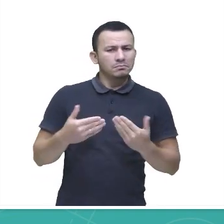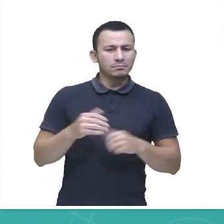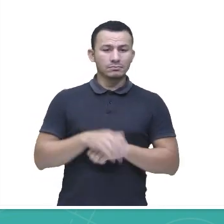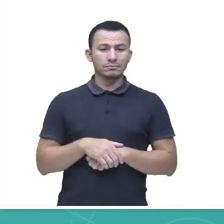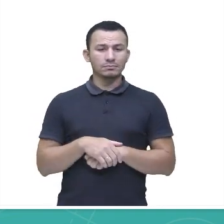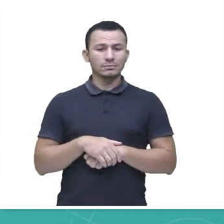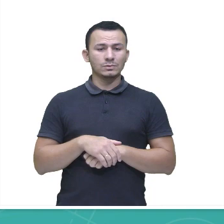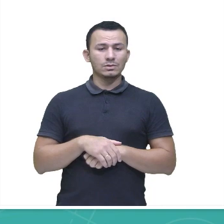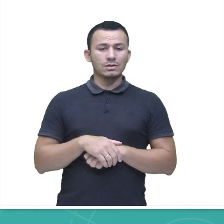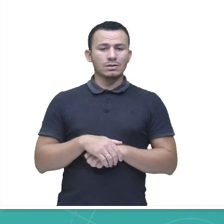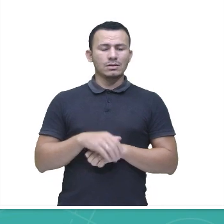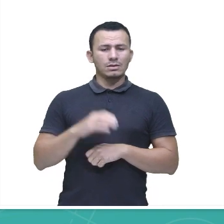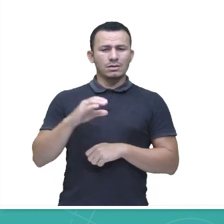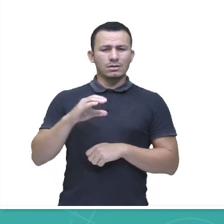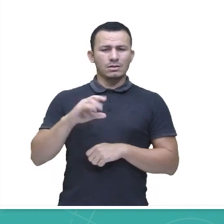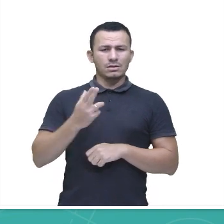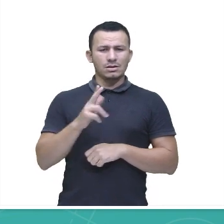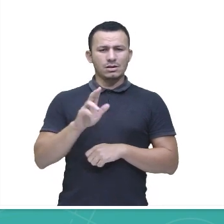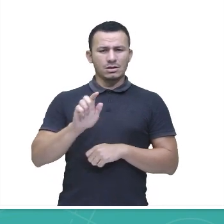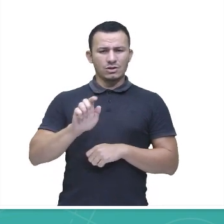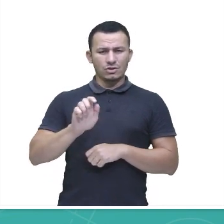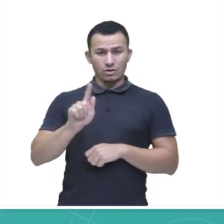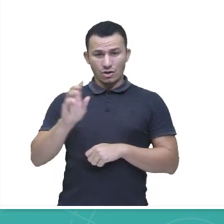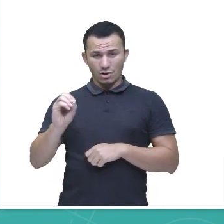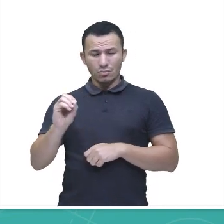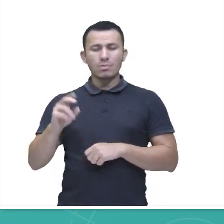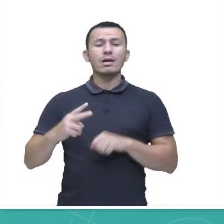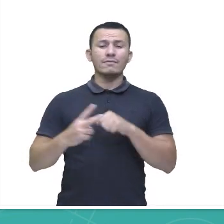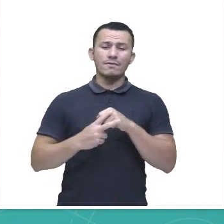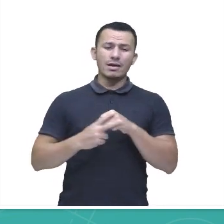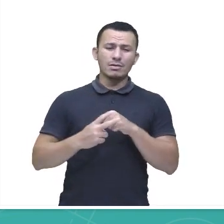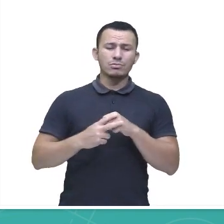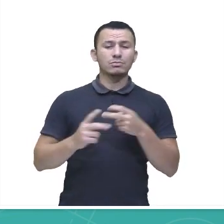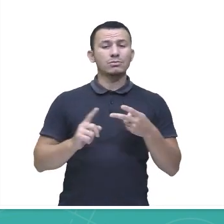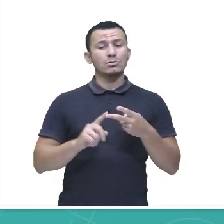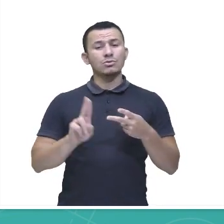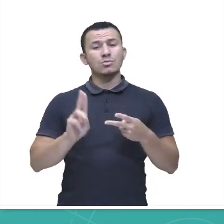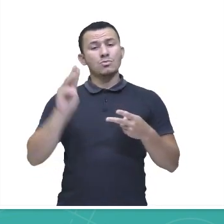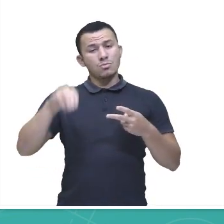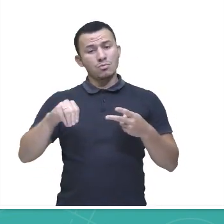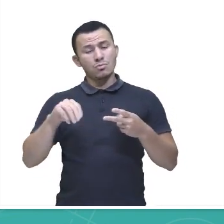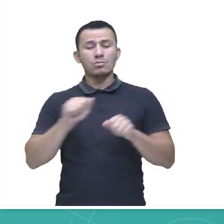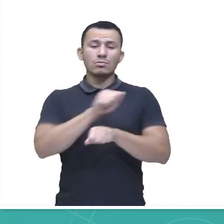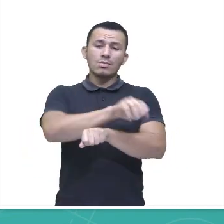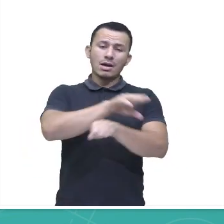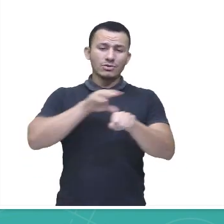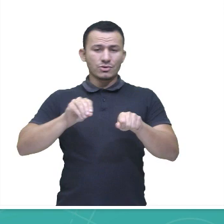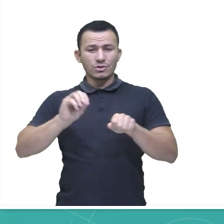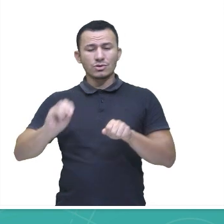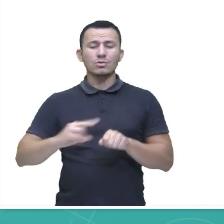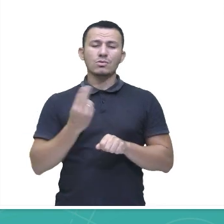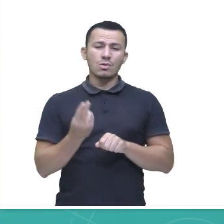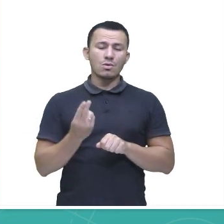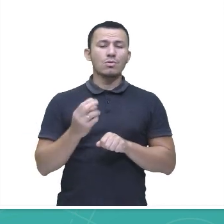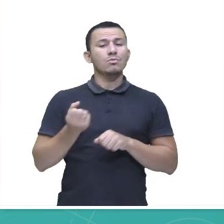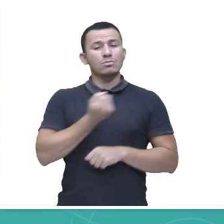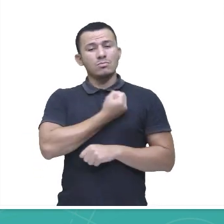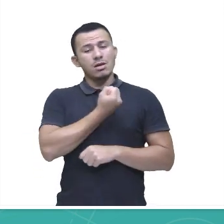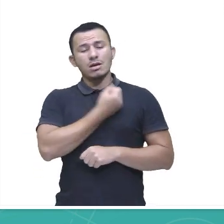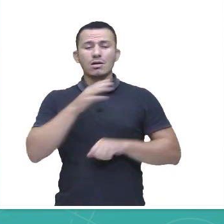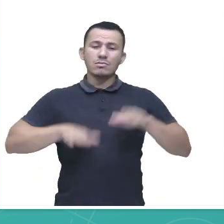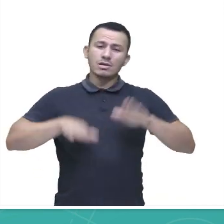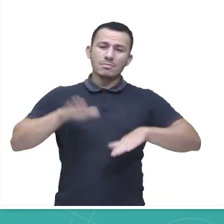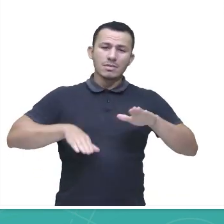um? Um não vai ser, porque dependendo do contexto, um pode ser artigo ou pode ser numeral,